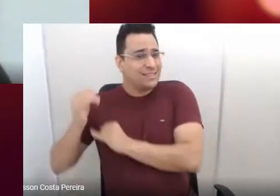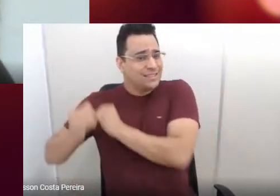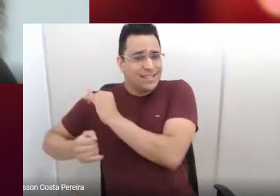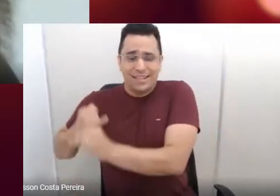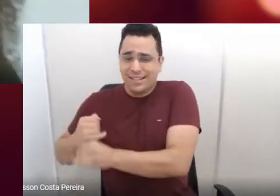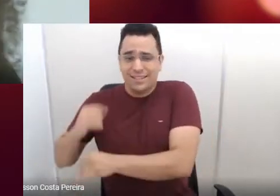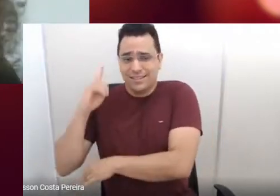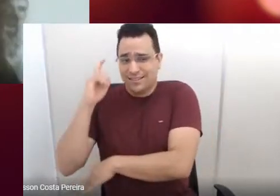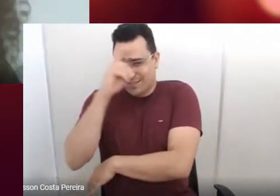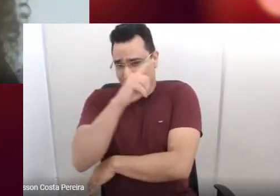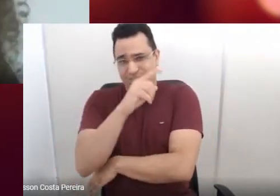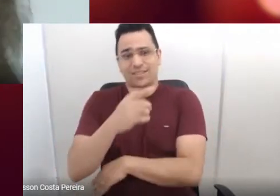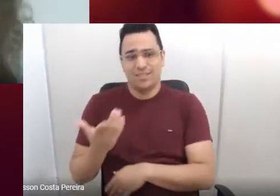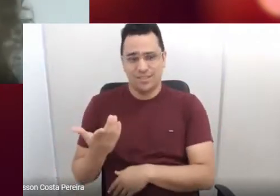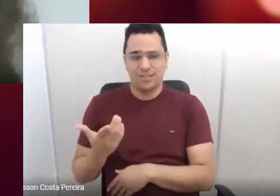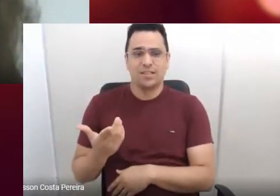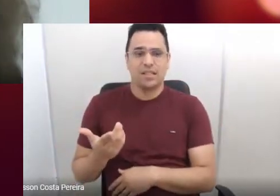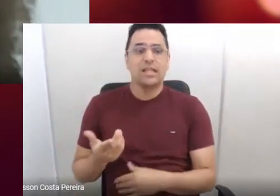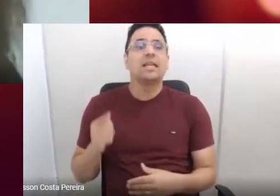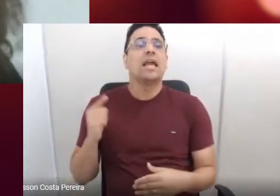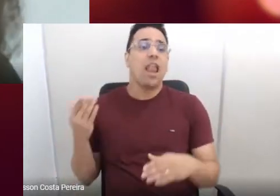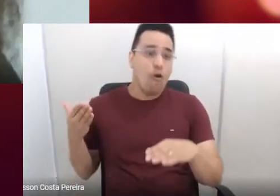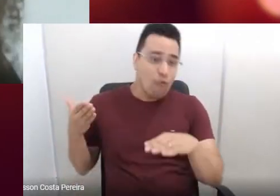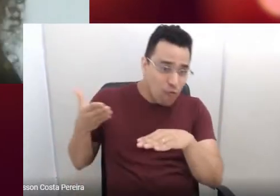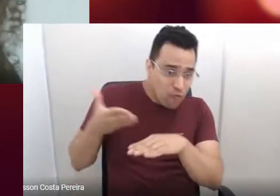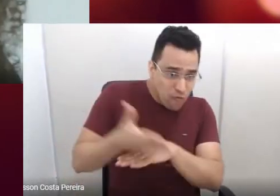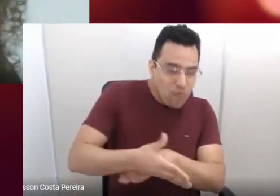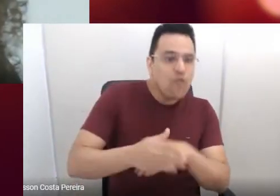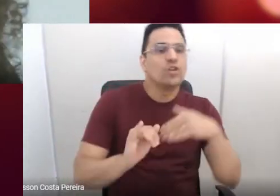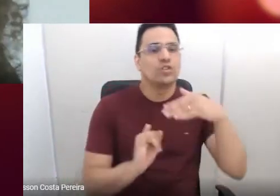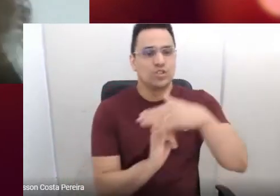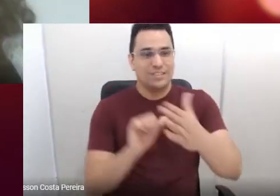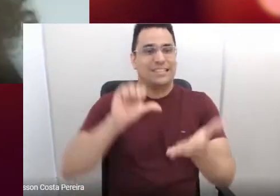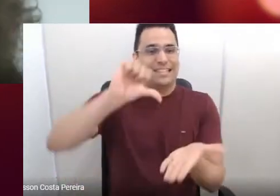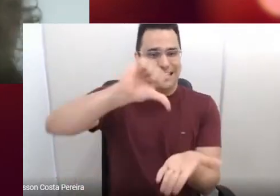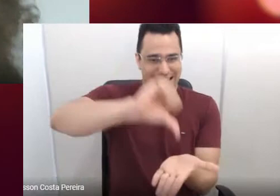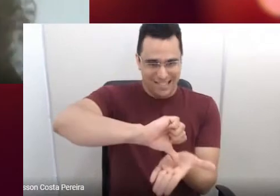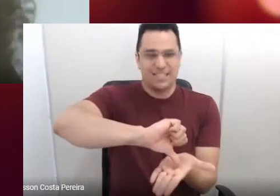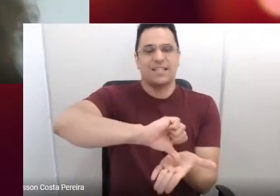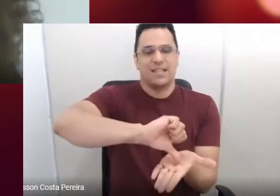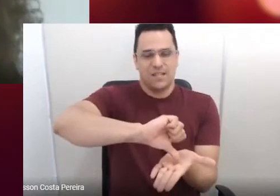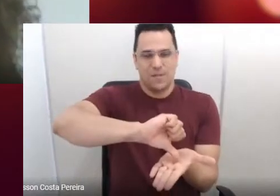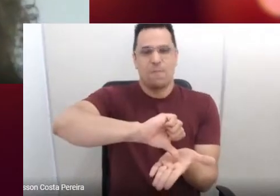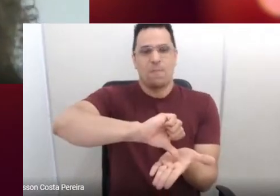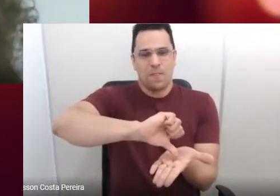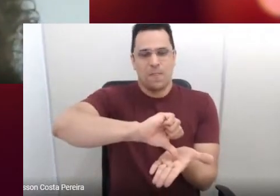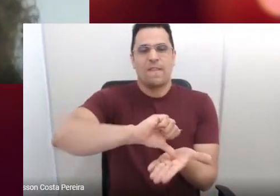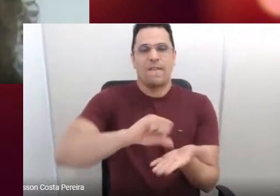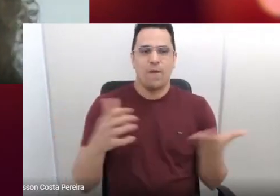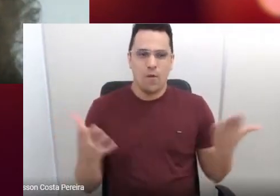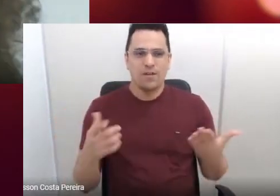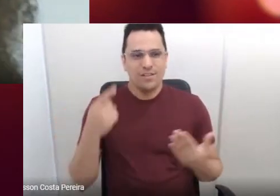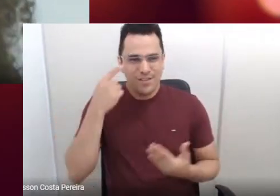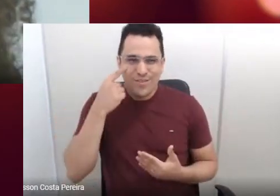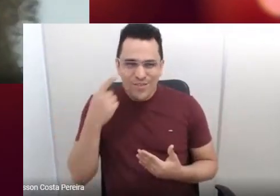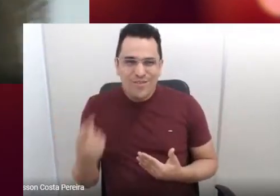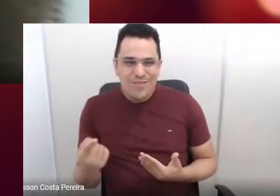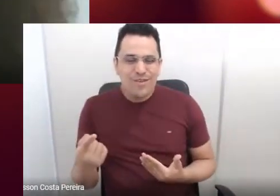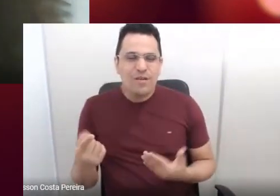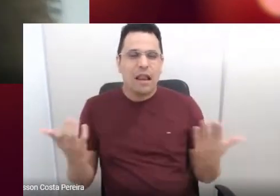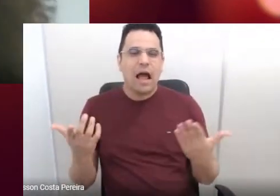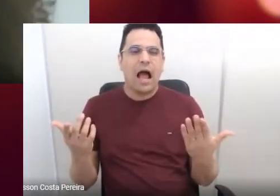trabalho presencial, né, com um pequeno grupo, e, né, com a garantia, né, dos EPIs, como ela também